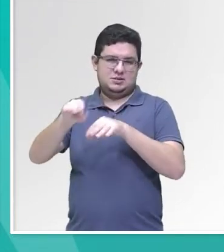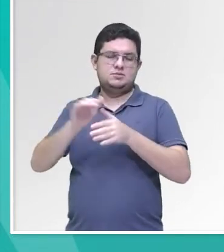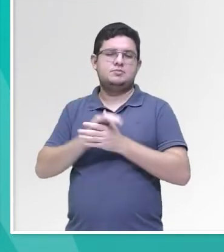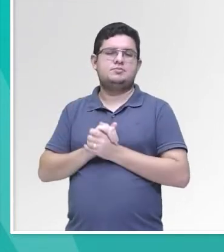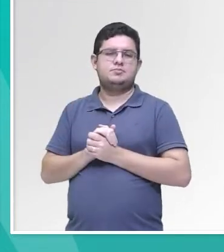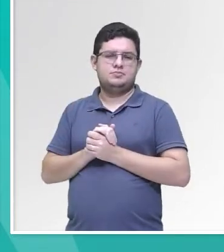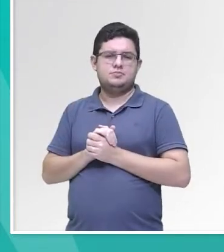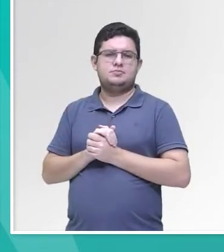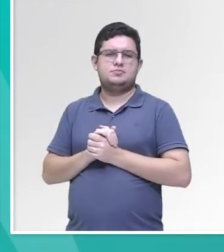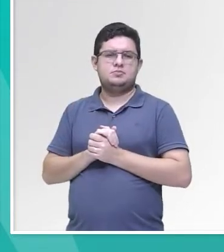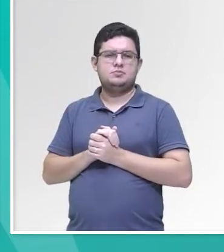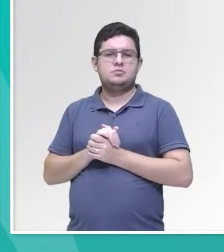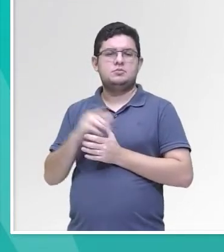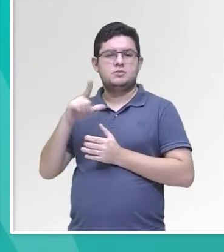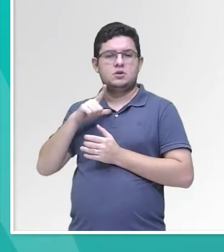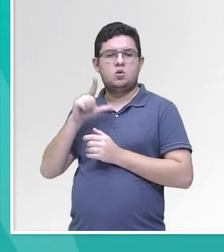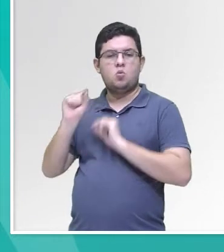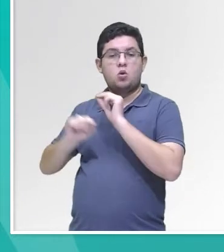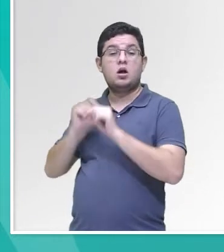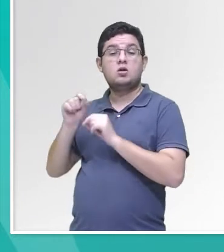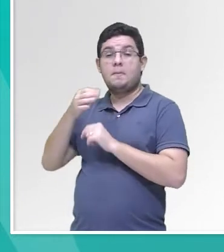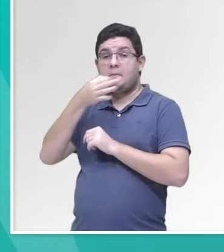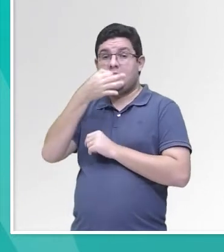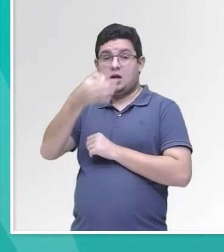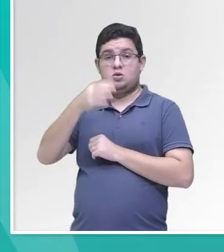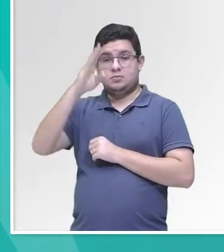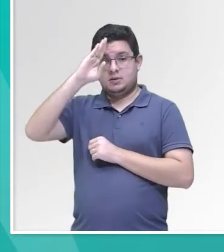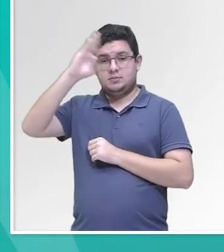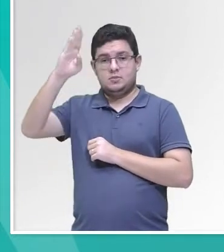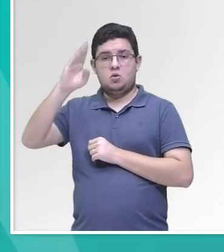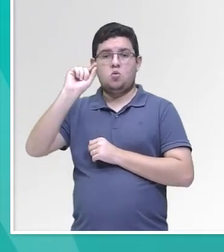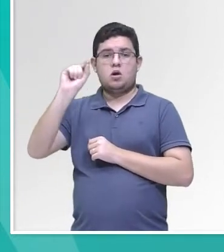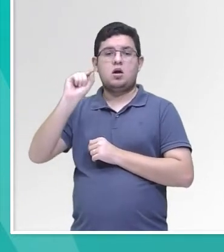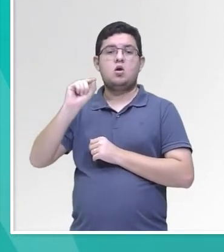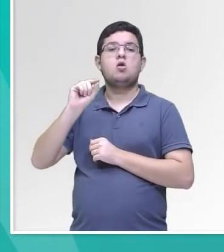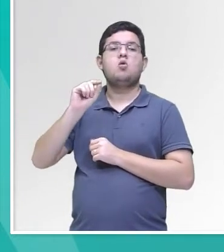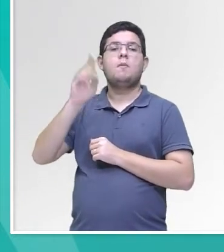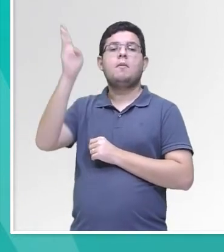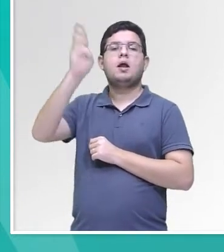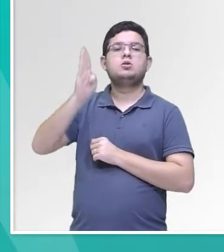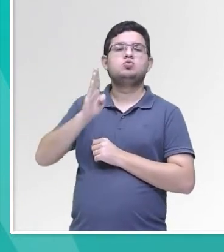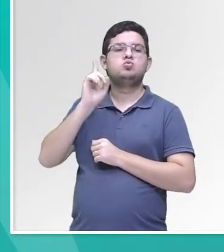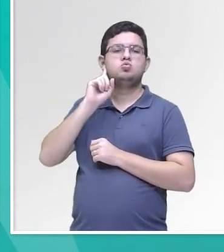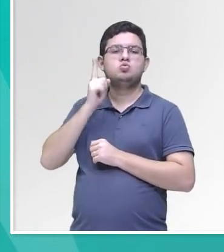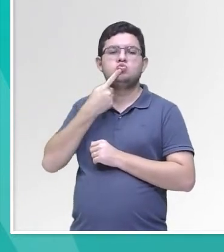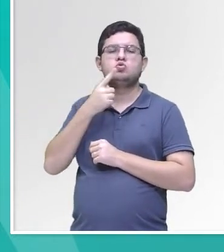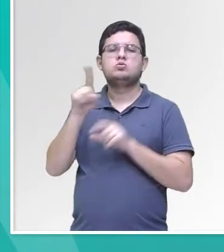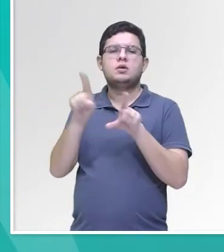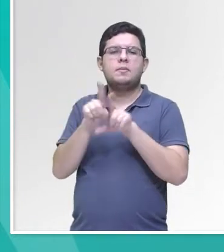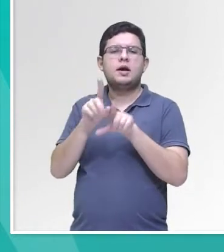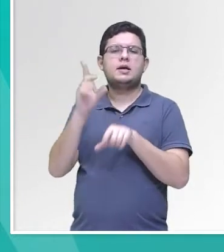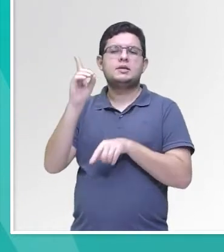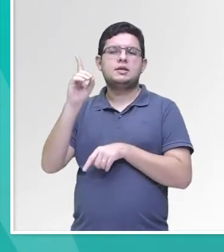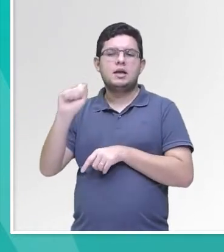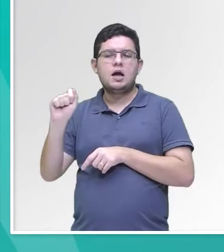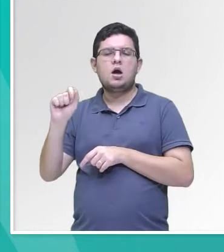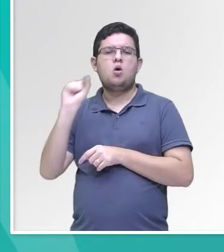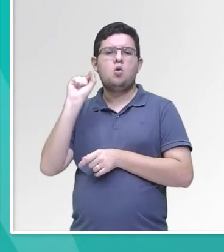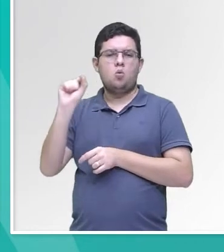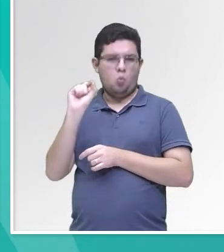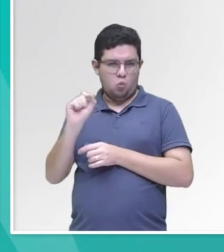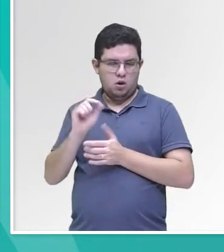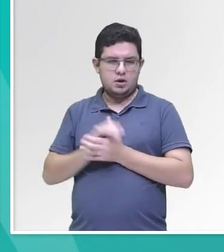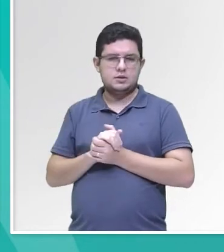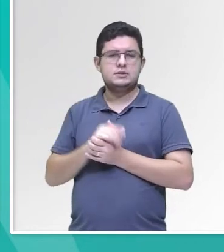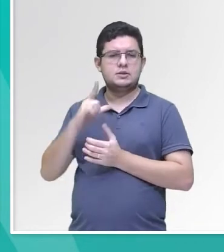dele. No Brasil, os surdos, os deficientes auditivos, eles passam por um